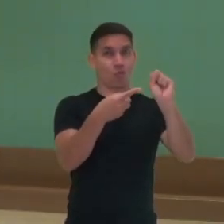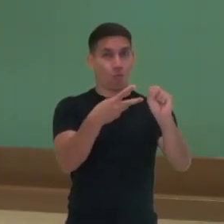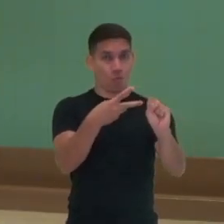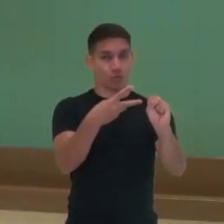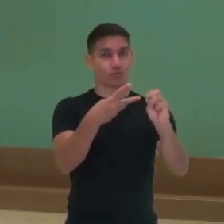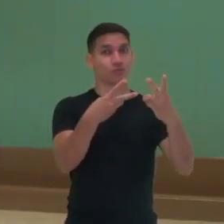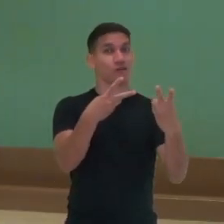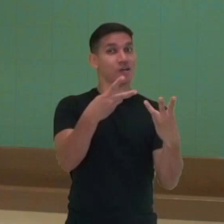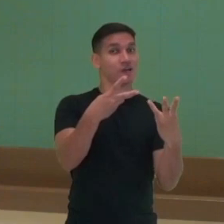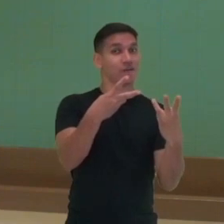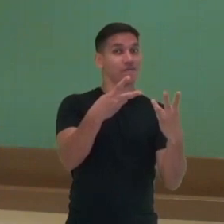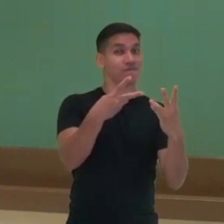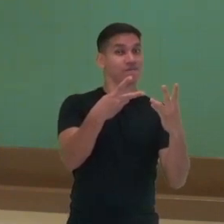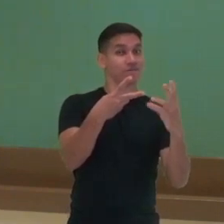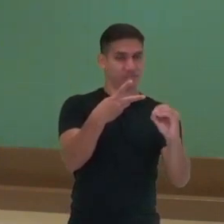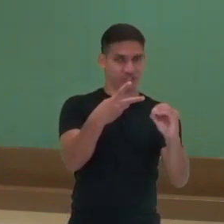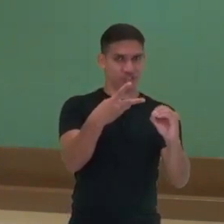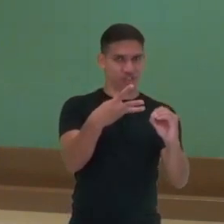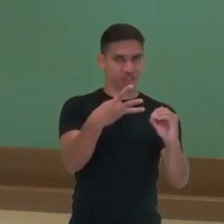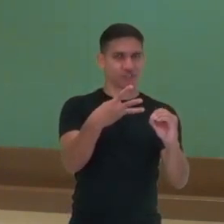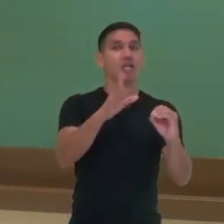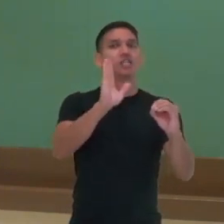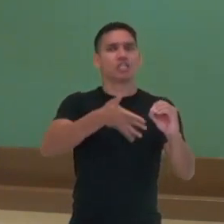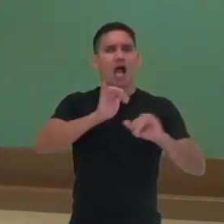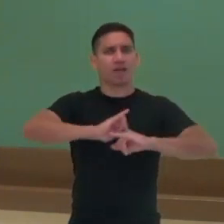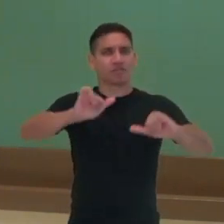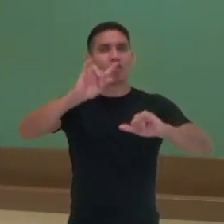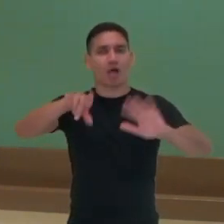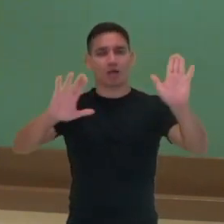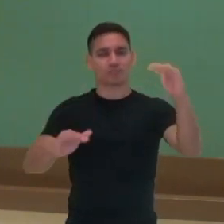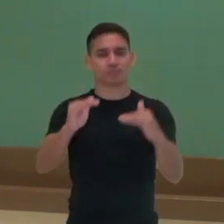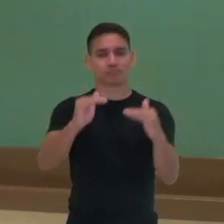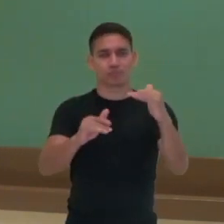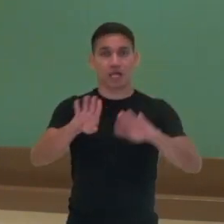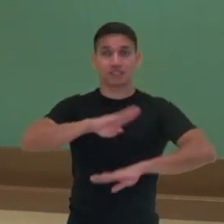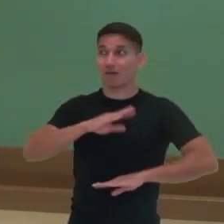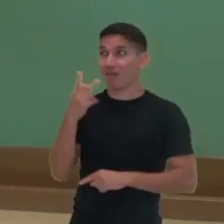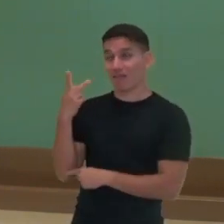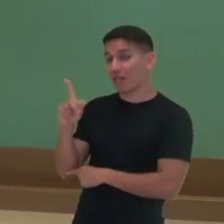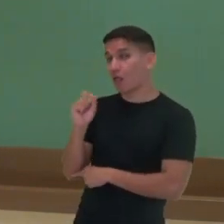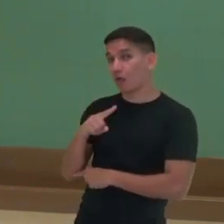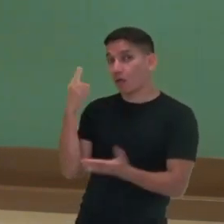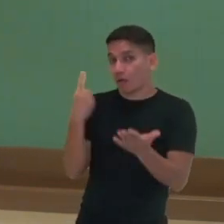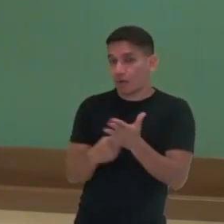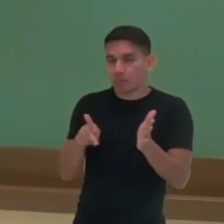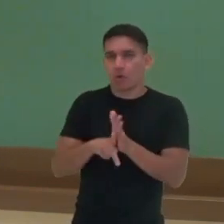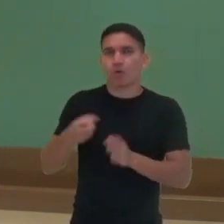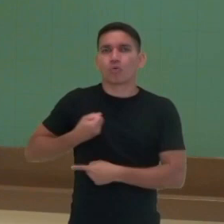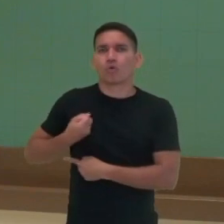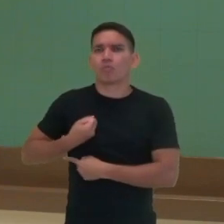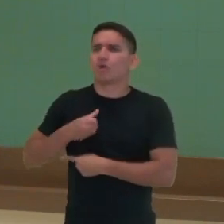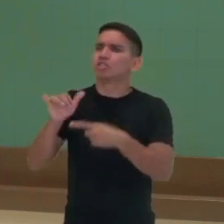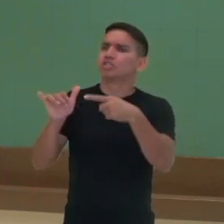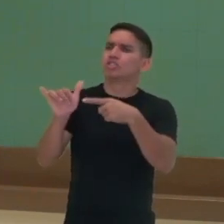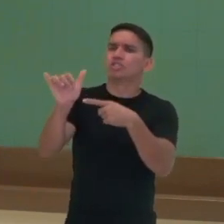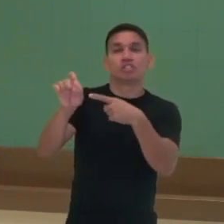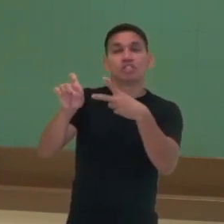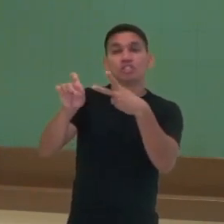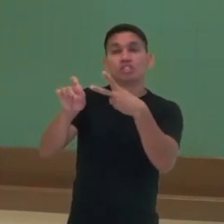são proporcionais. Nessas condições, determinar o valor numérico de x e